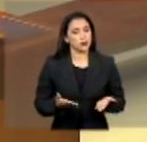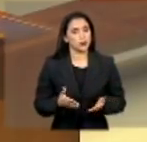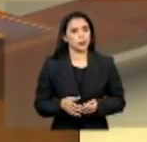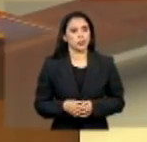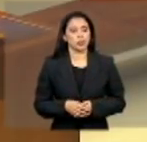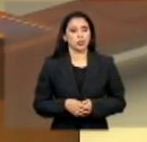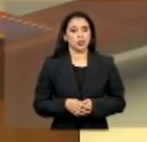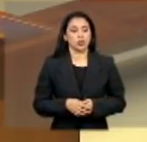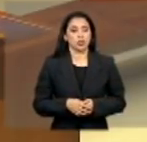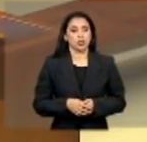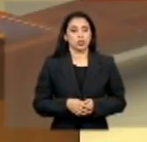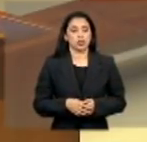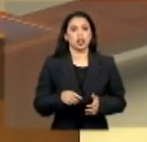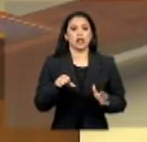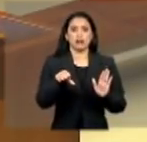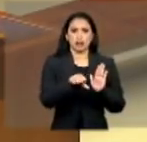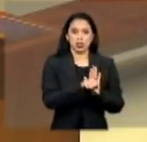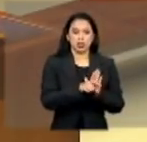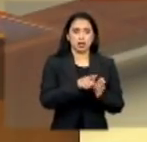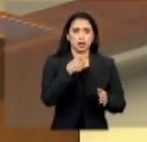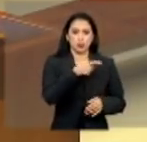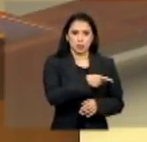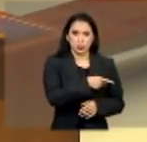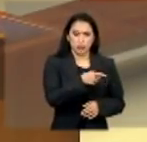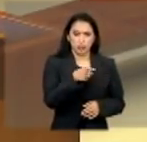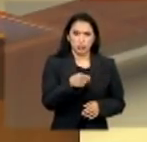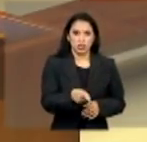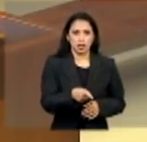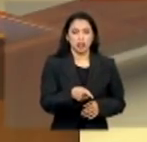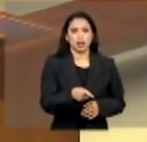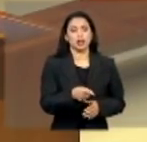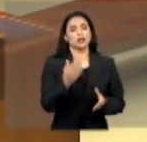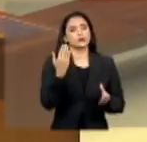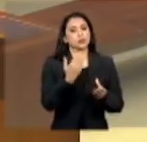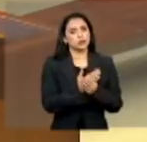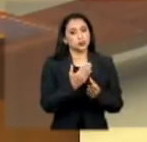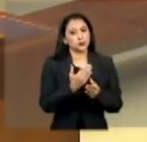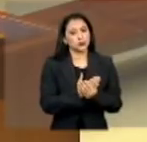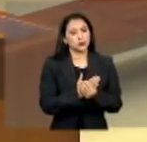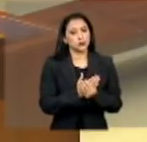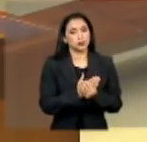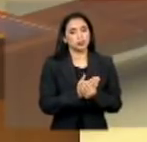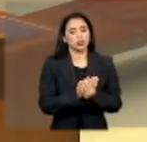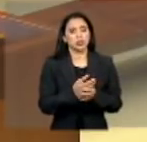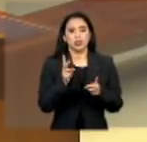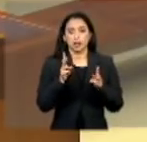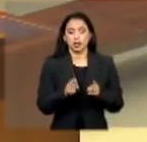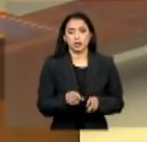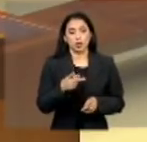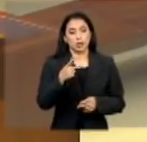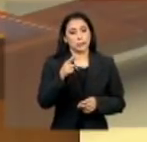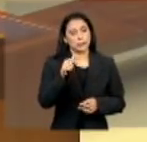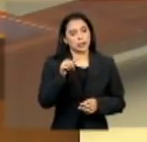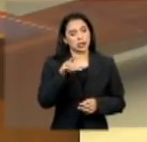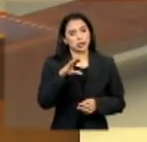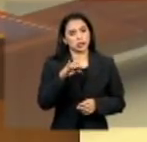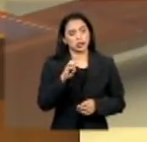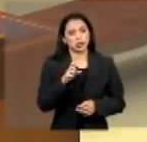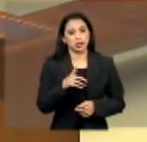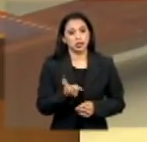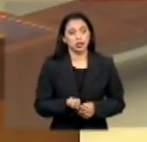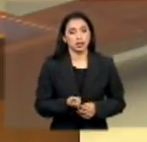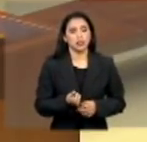incriminar aqueles que estão naquele processo como é o caso do paciente a uma incriminação